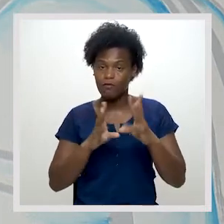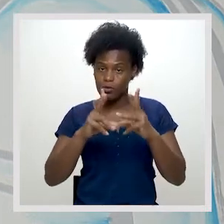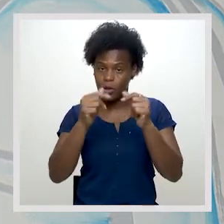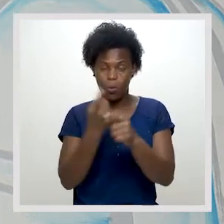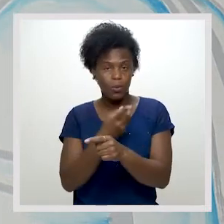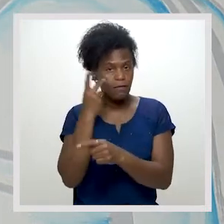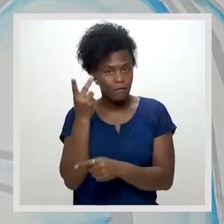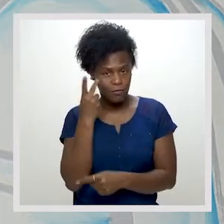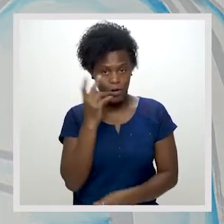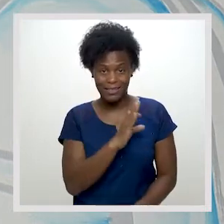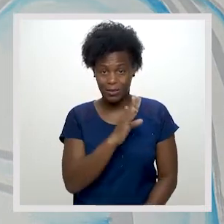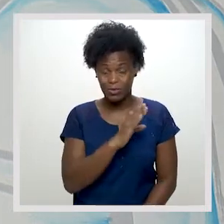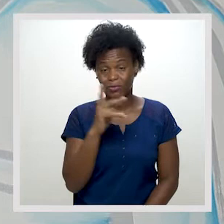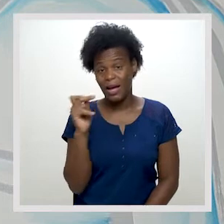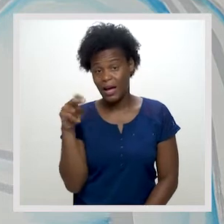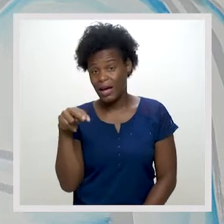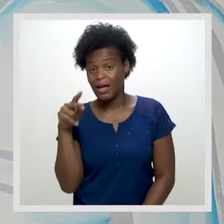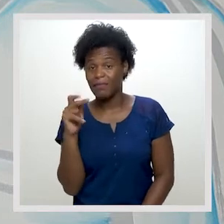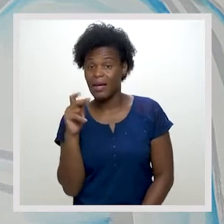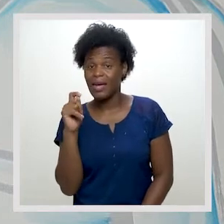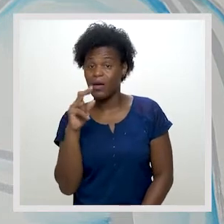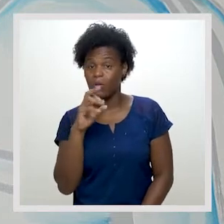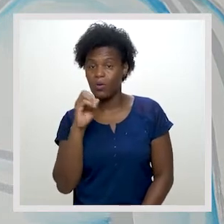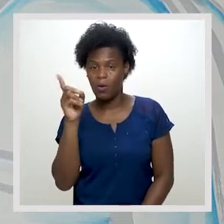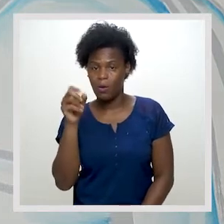heterotróficos anaeróbios, isto quer nos dizer,